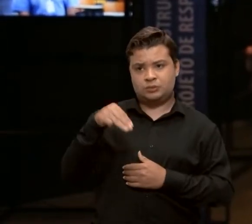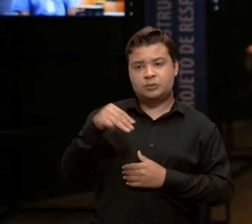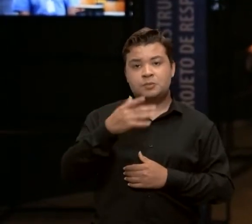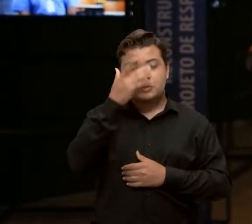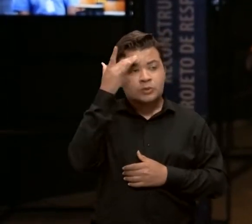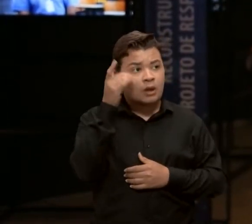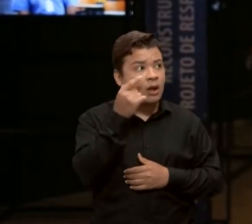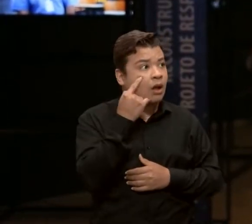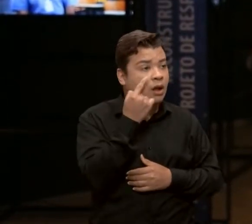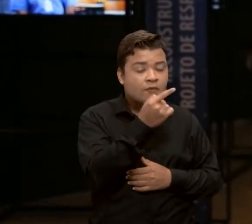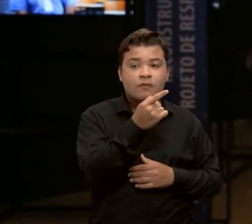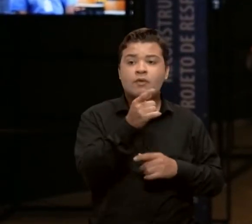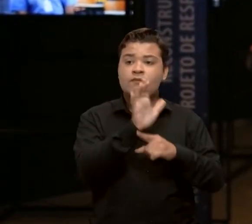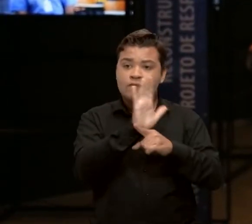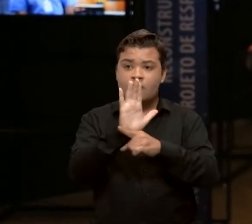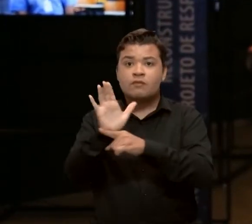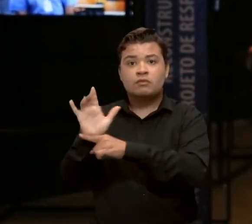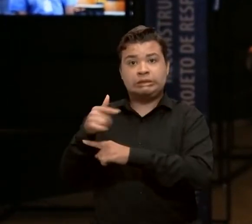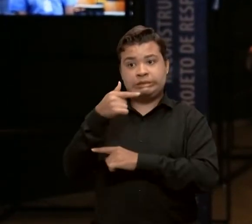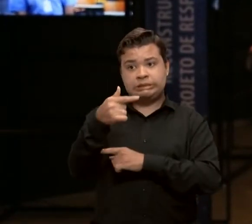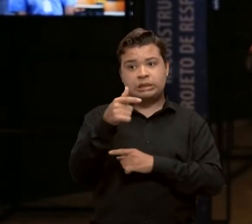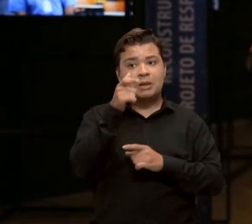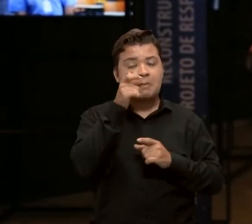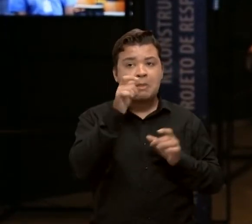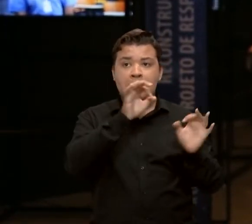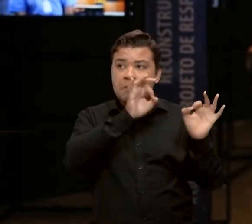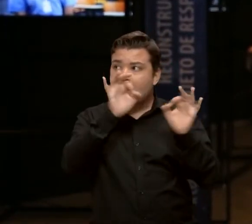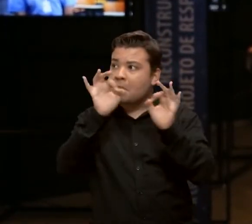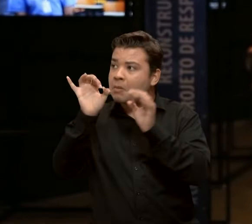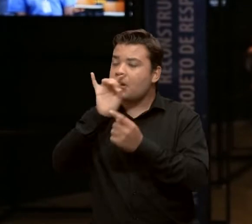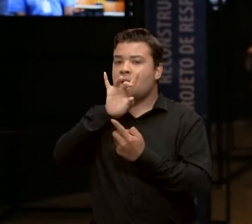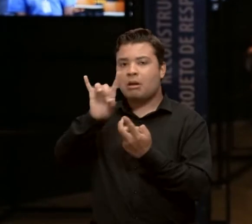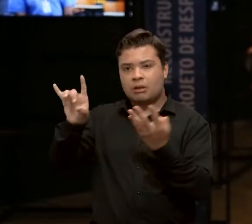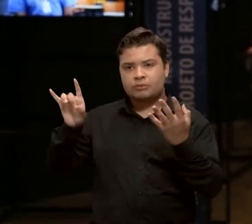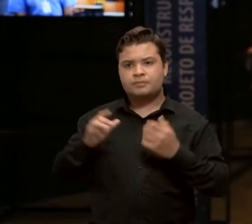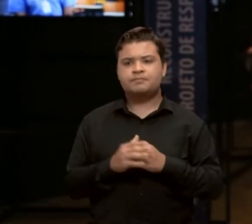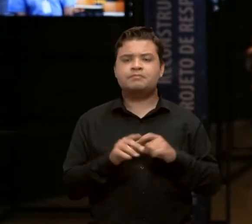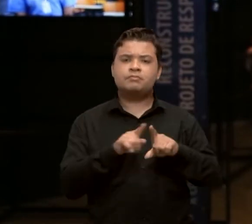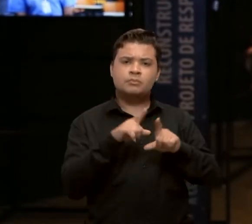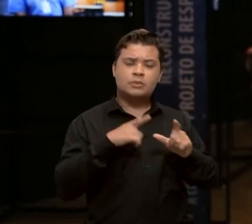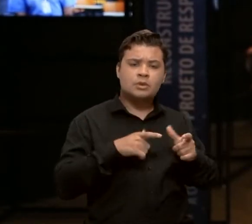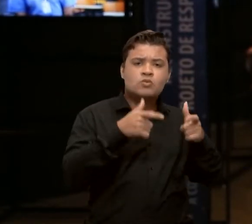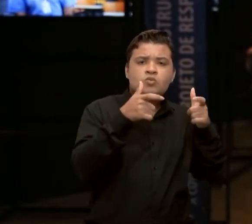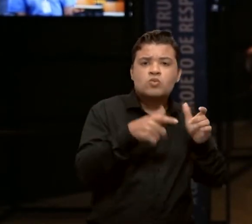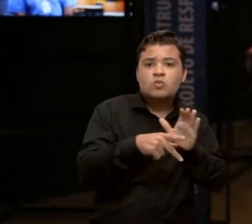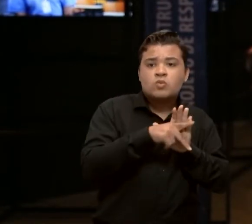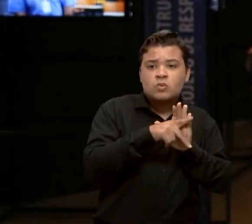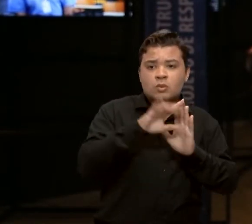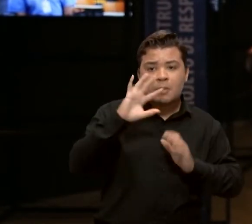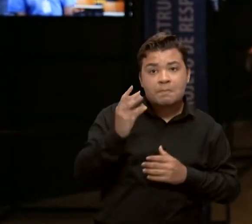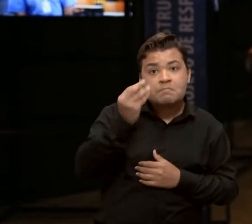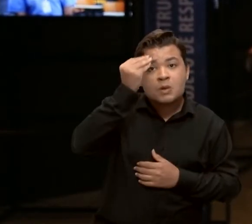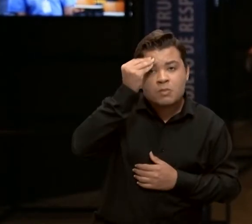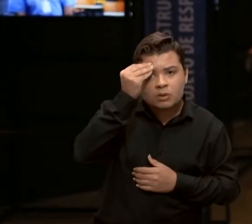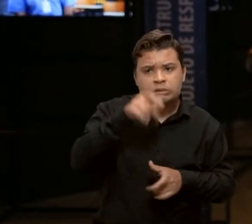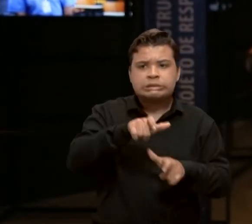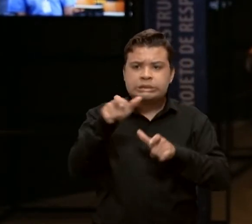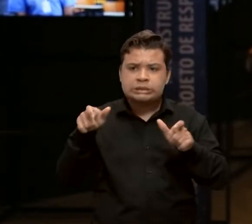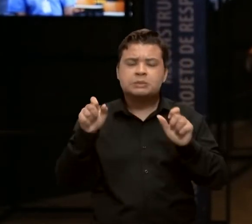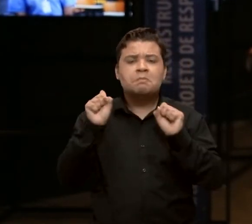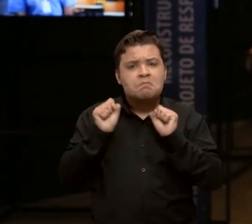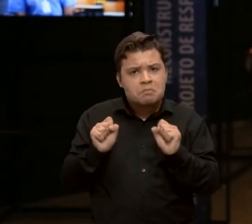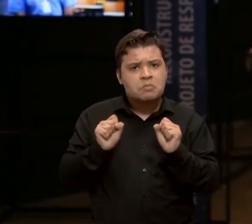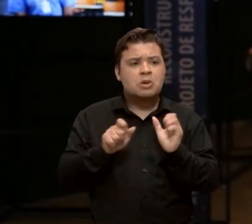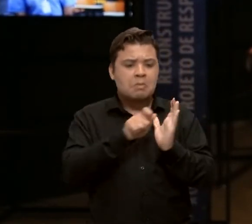Também temos um espaço de memórias, onde os visitantes têm a oportunidade de deixar um recadinho ou